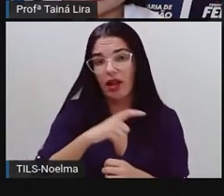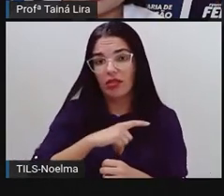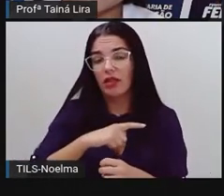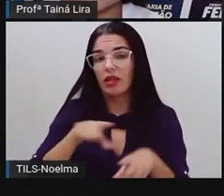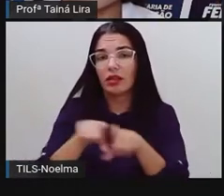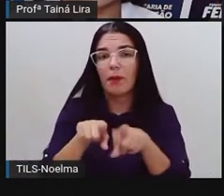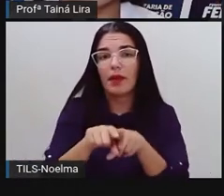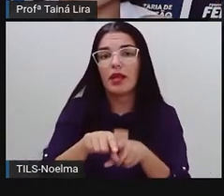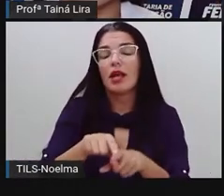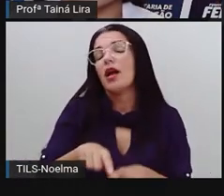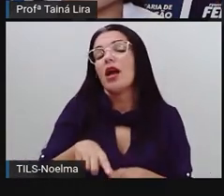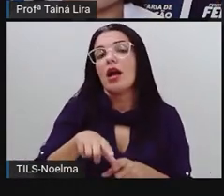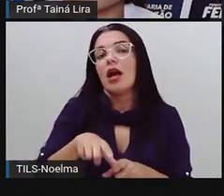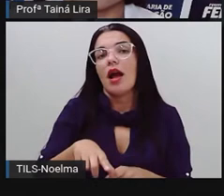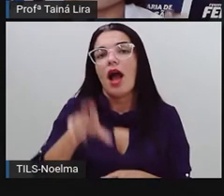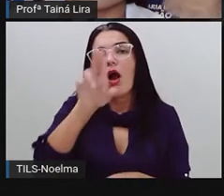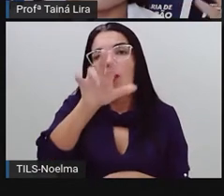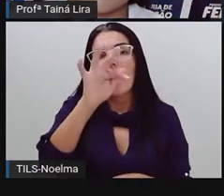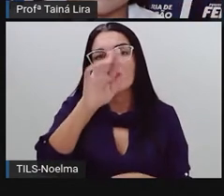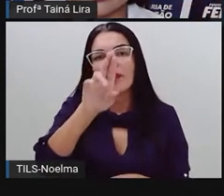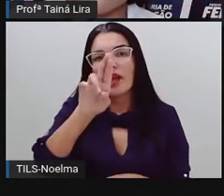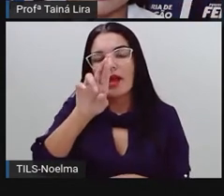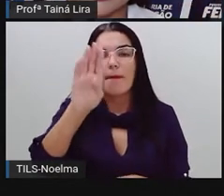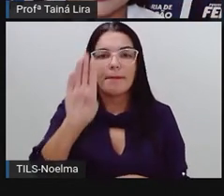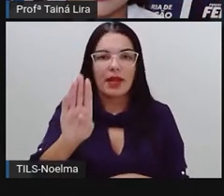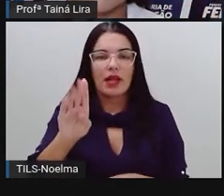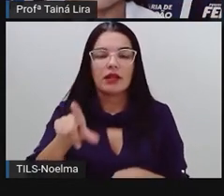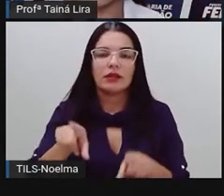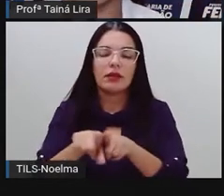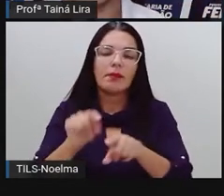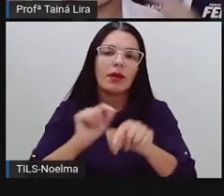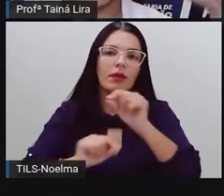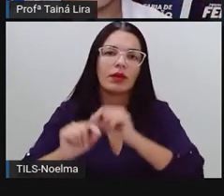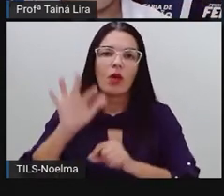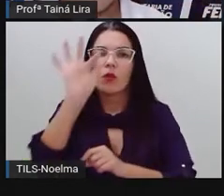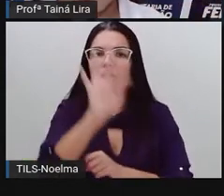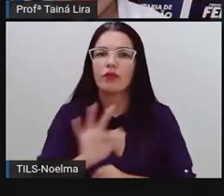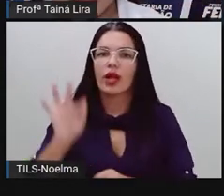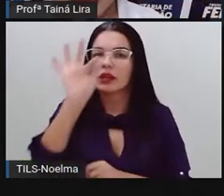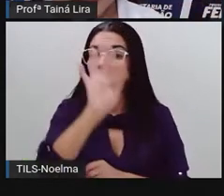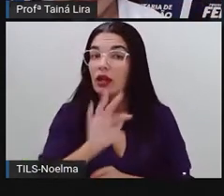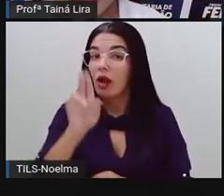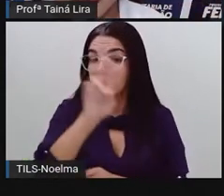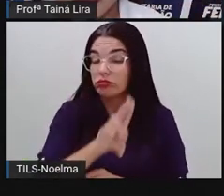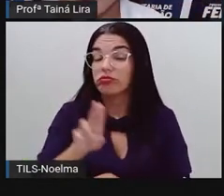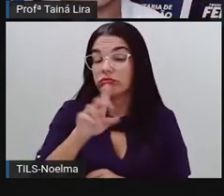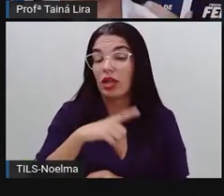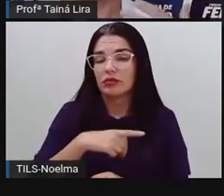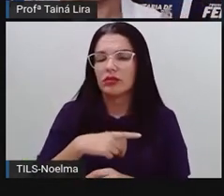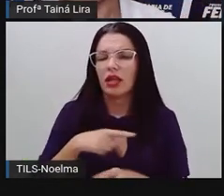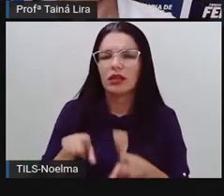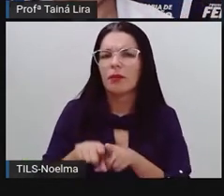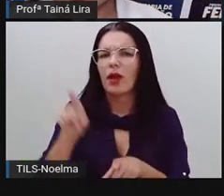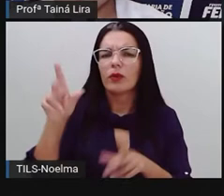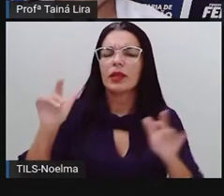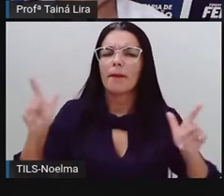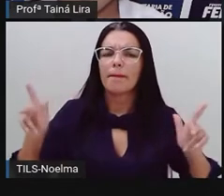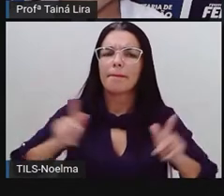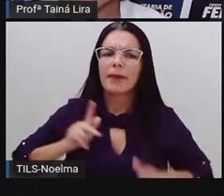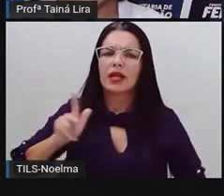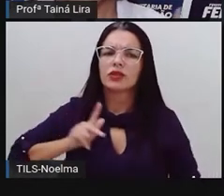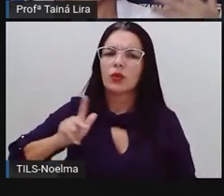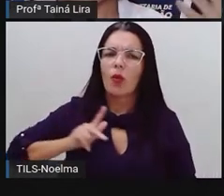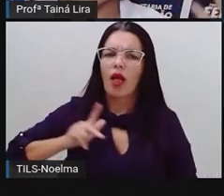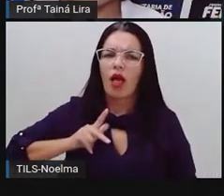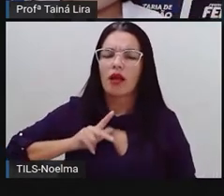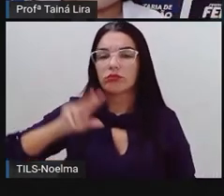a ufrb né que é que é uma Universidade Federal nós temos outras universidades particulares também